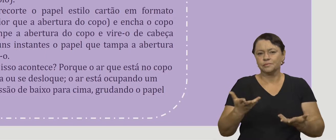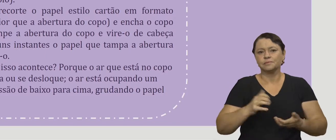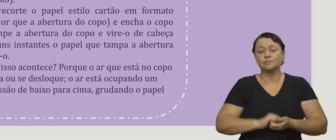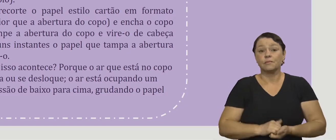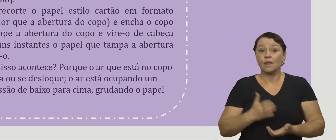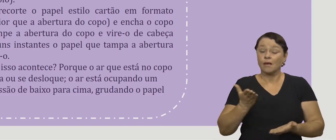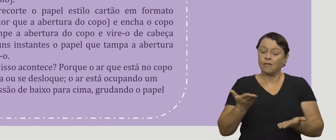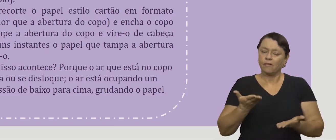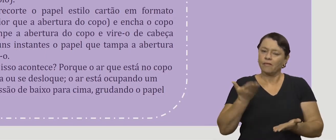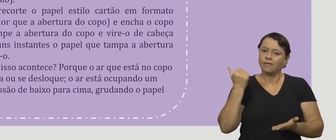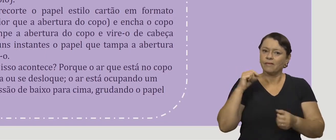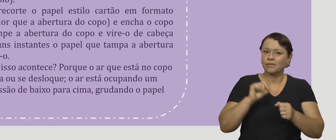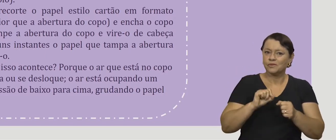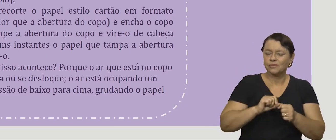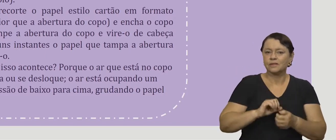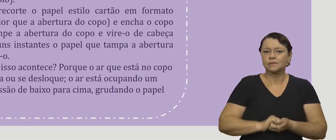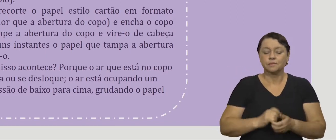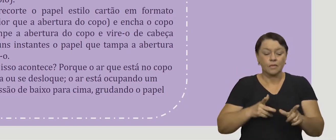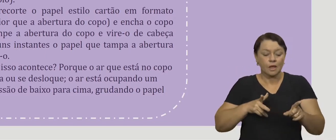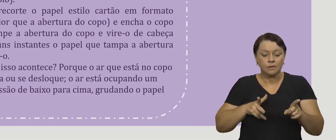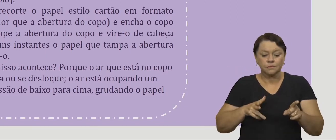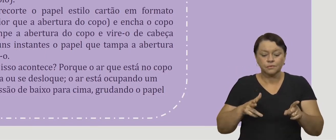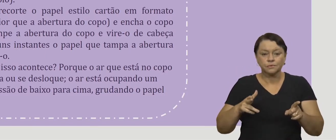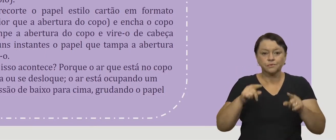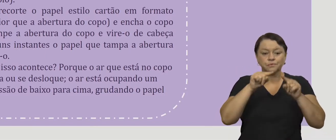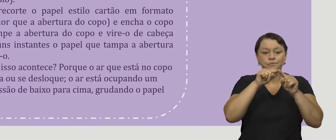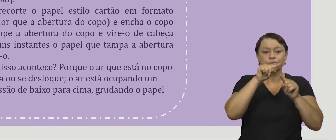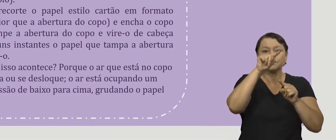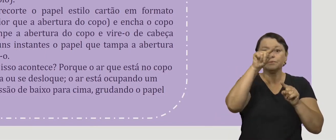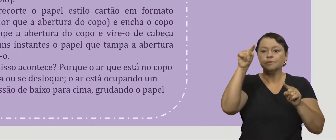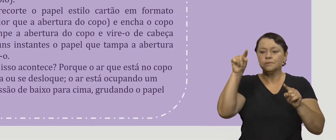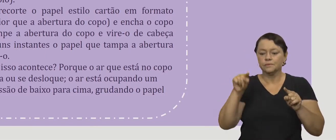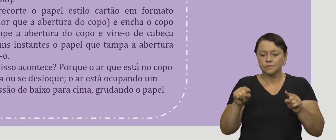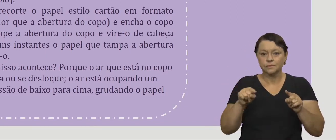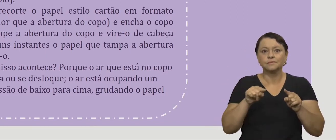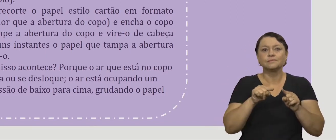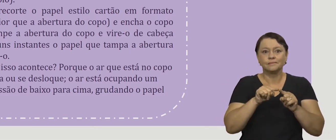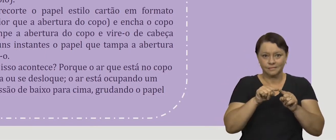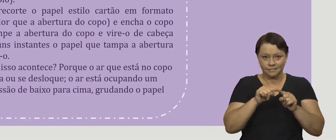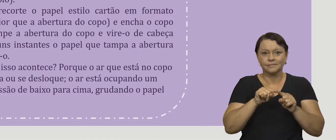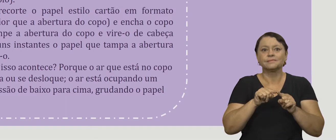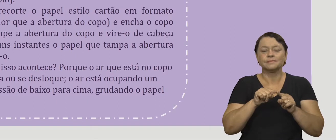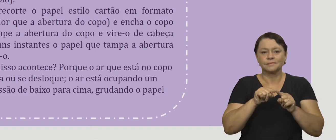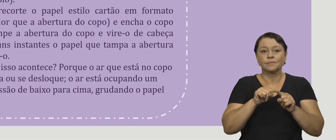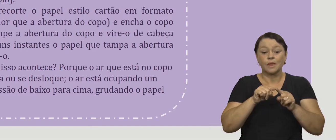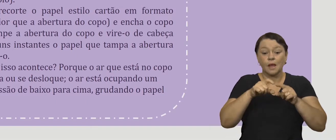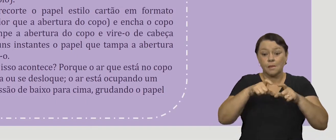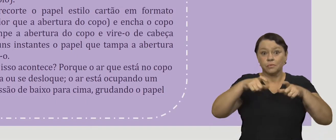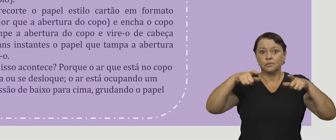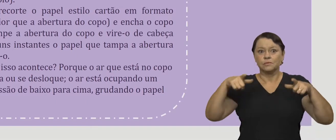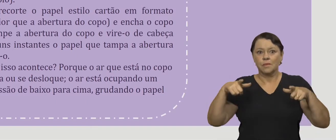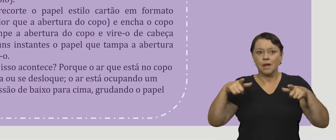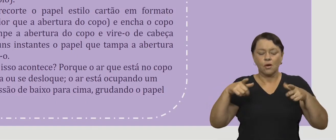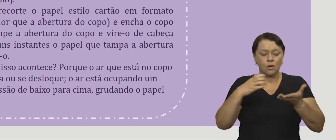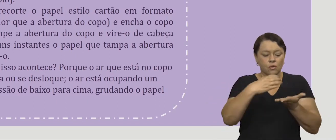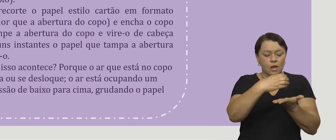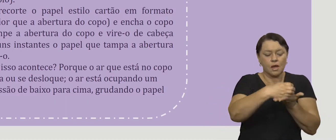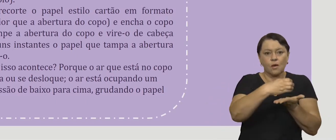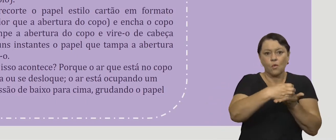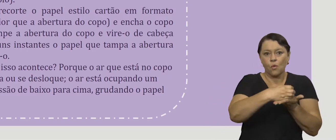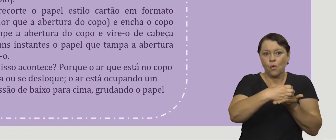na massa. Recorte o papel estilo cartão em formato quadrado. Ele deve ser maior que a abertura do